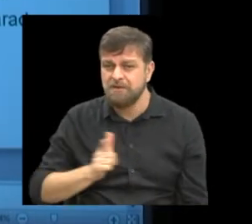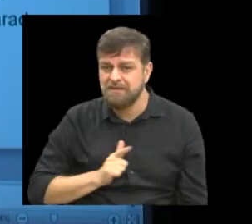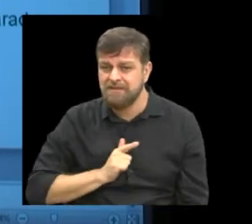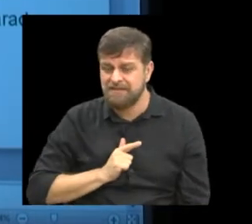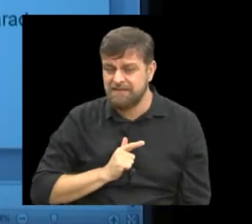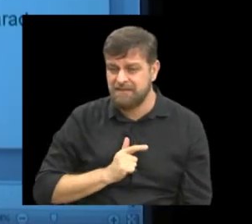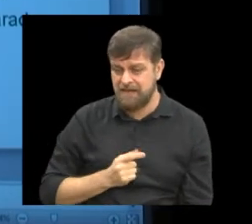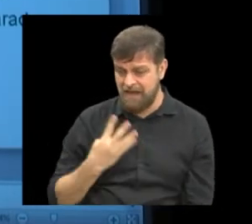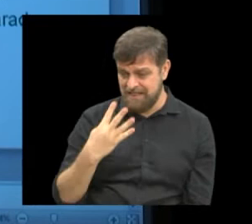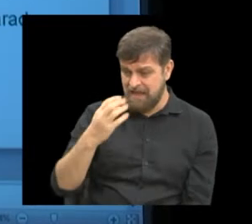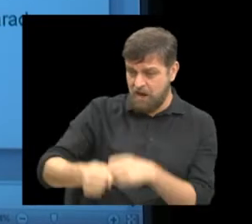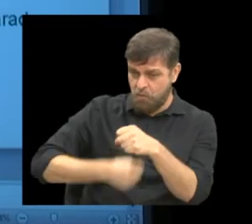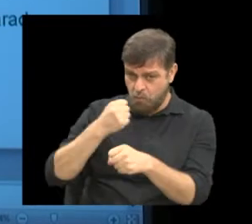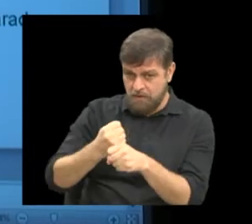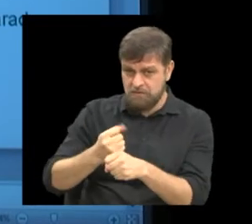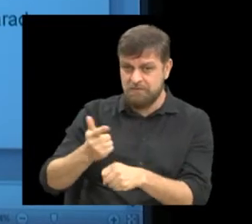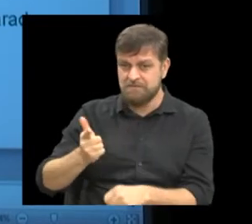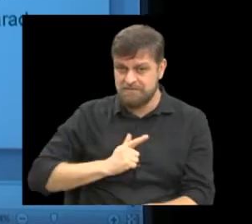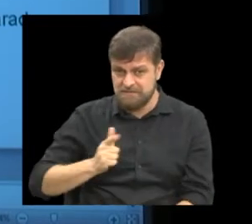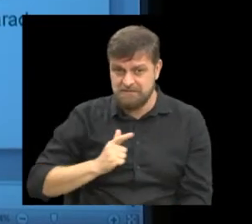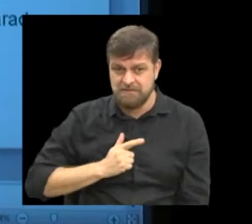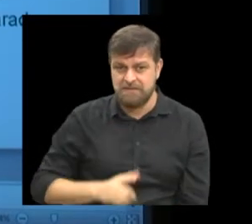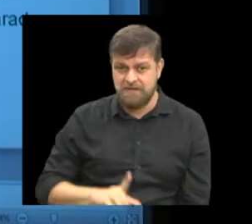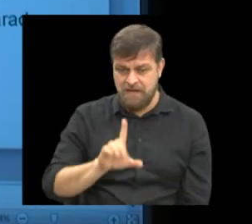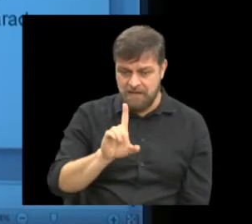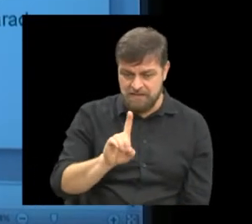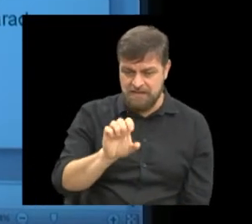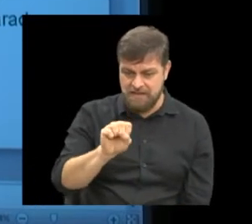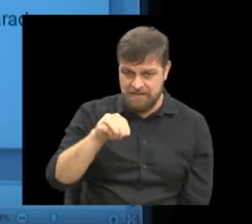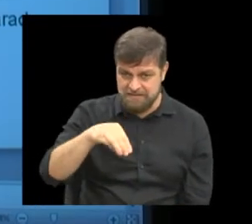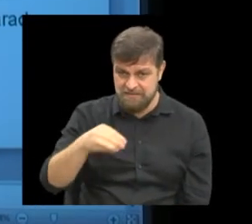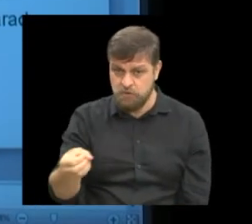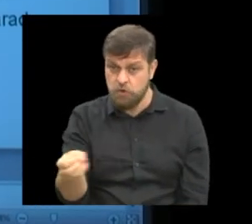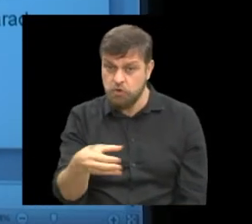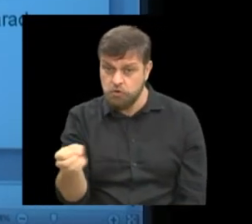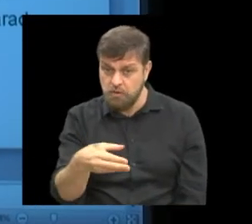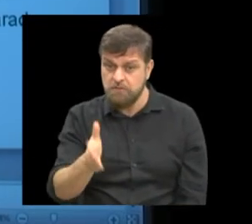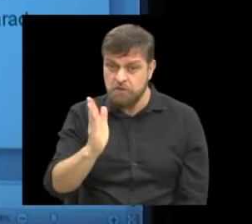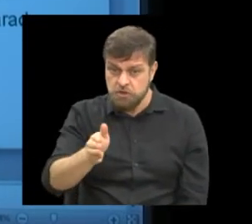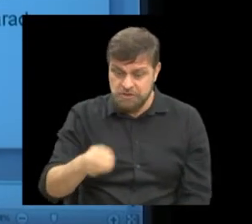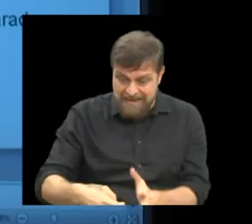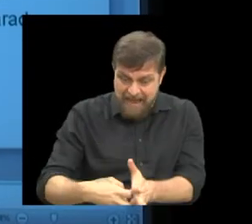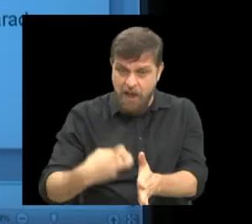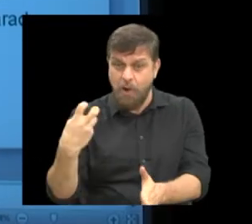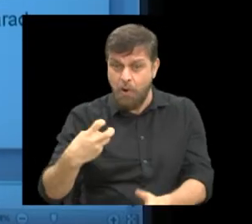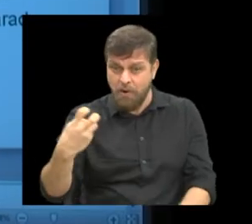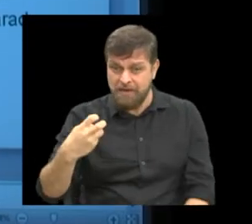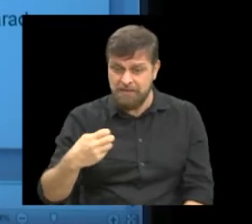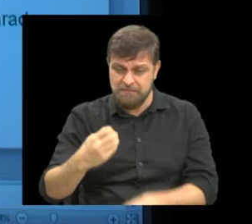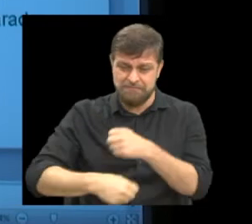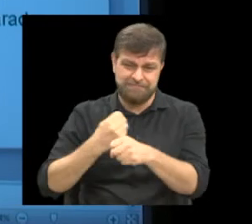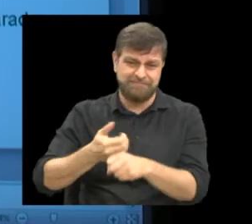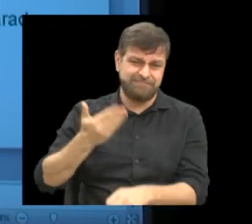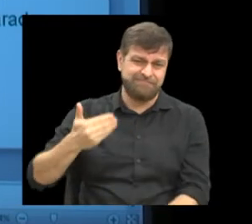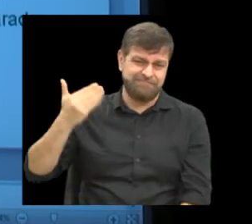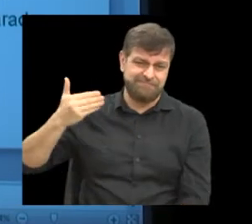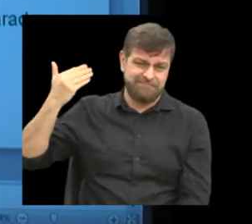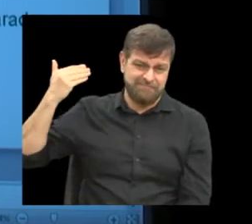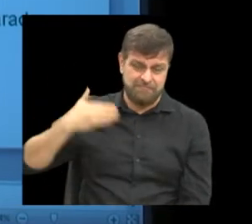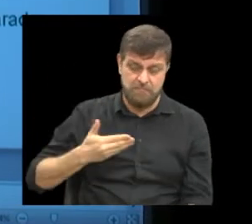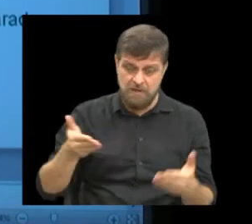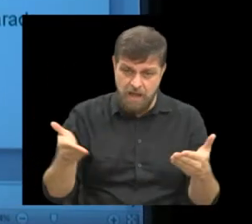4 anos, eles estão atualizando o DSM. Então, nós já estamos no 5º DSM, né? Mas, na época, não era tão assim. Agora